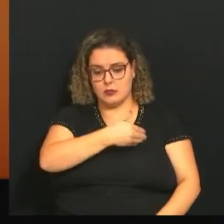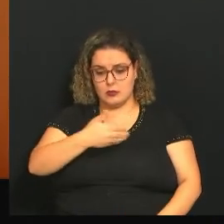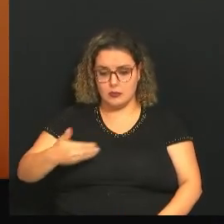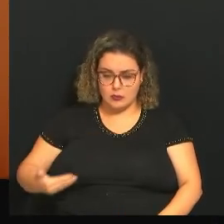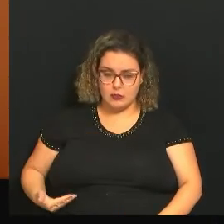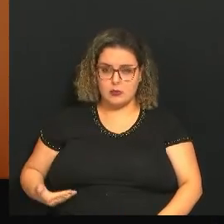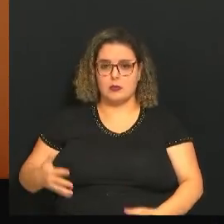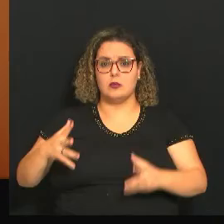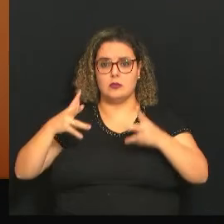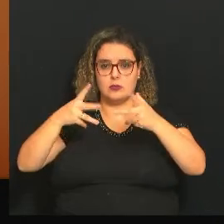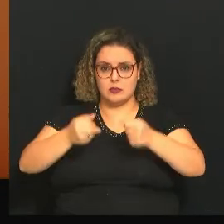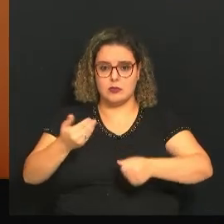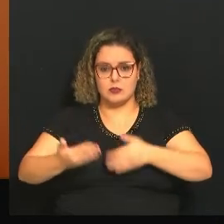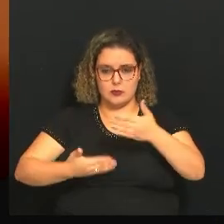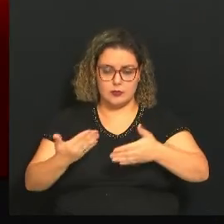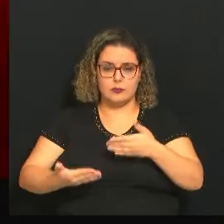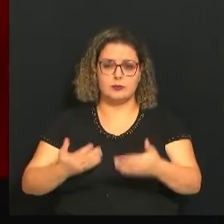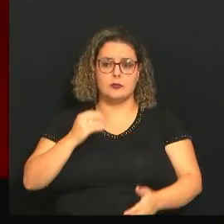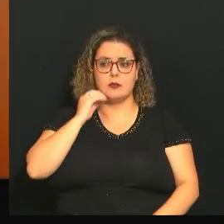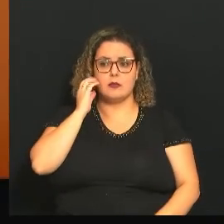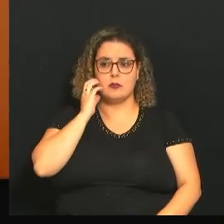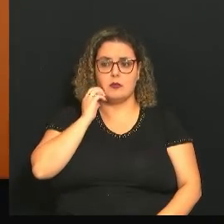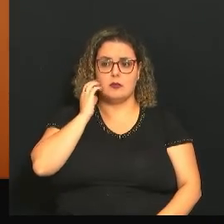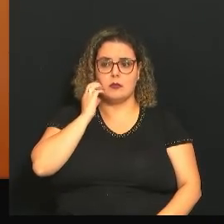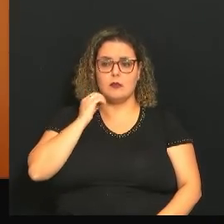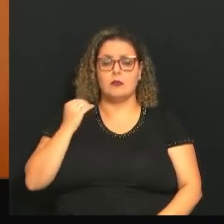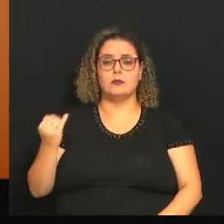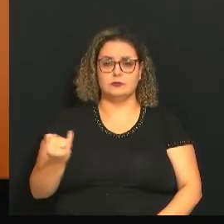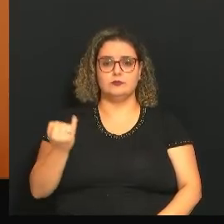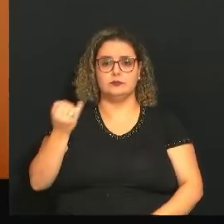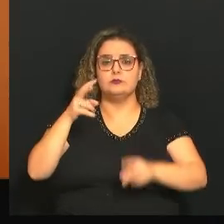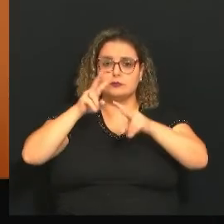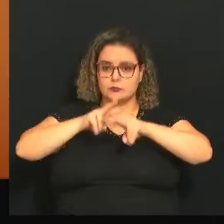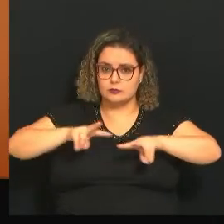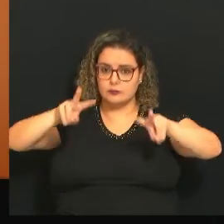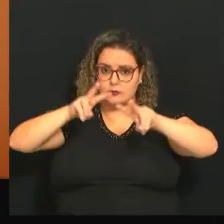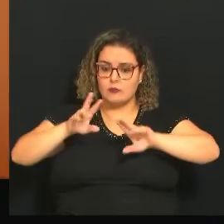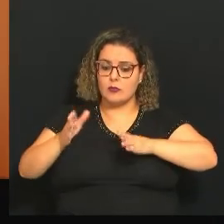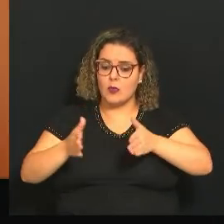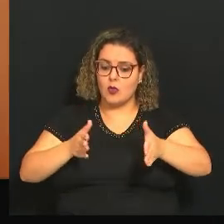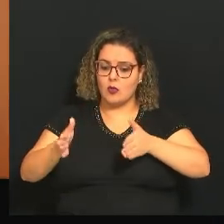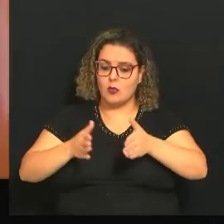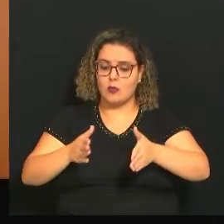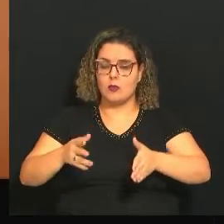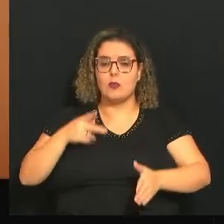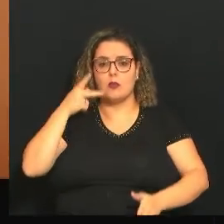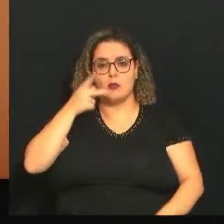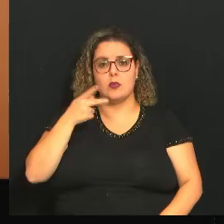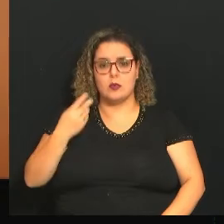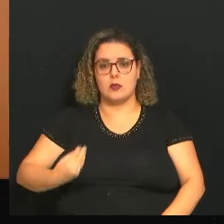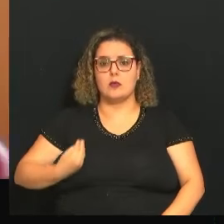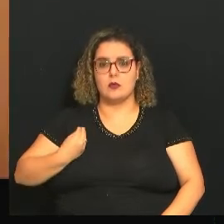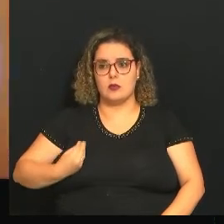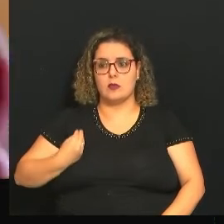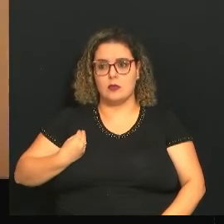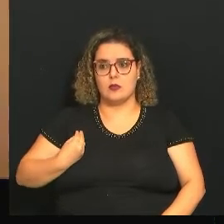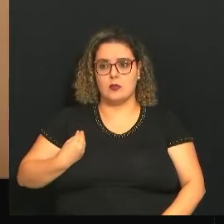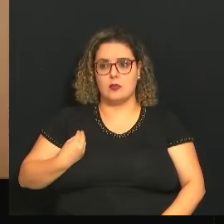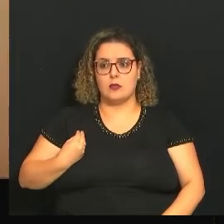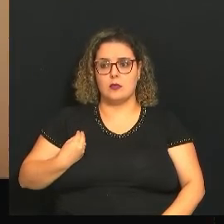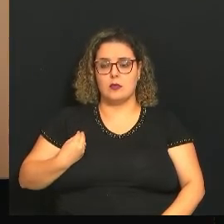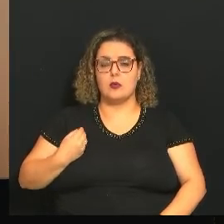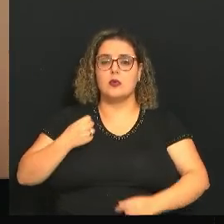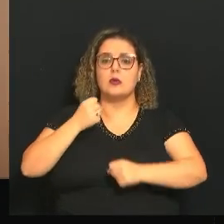do serviço público. Então, acho que é importante esse olhar nesse momento político que a gente está vivendo, para que a gente, no ano que